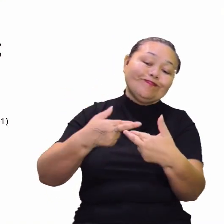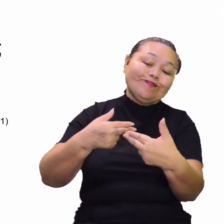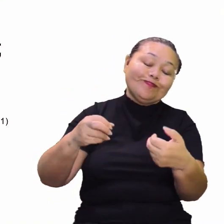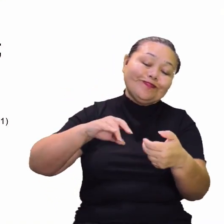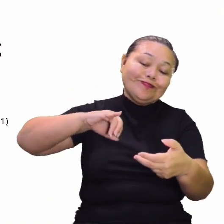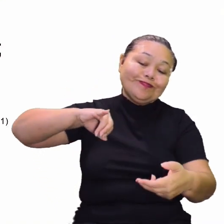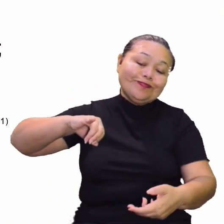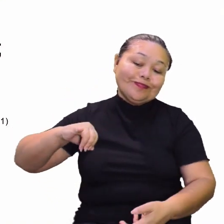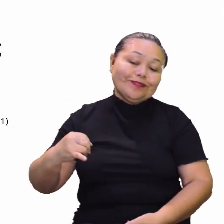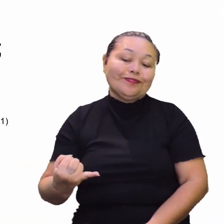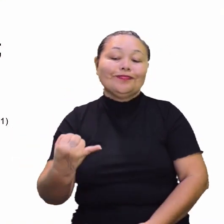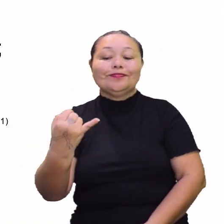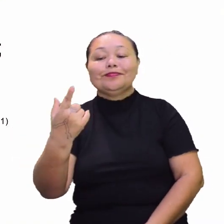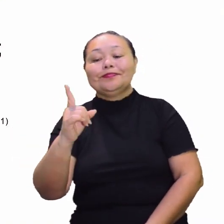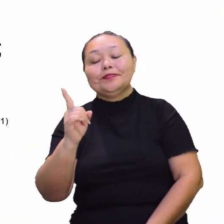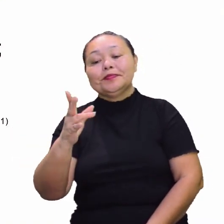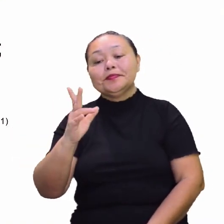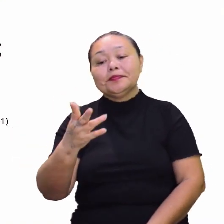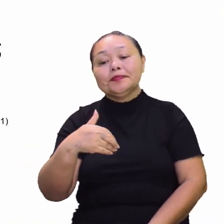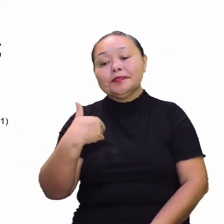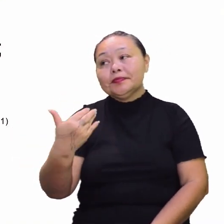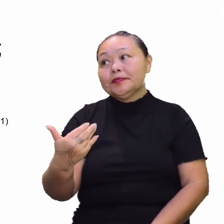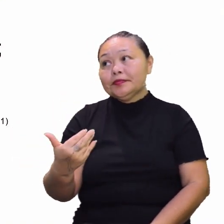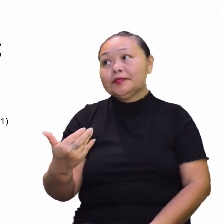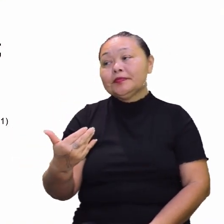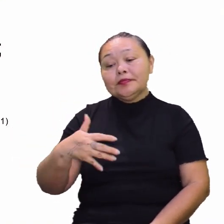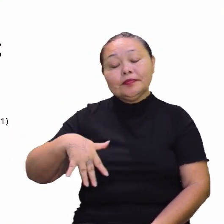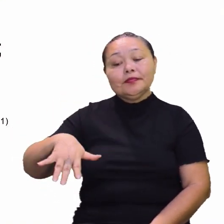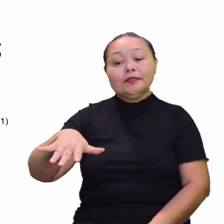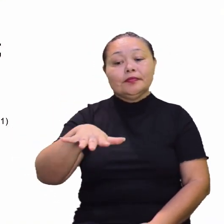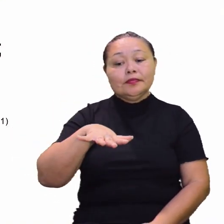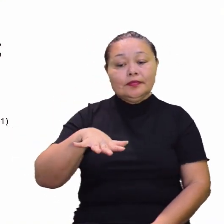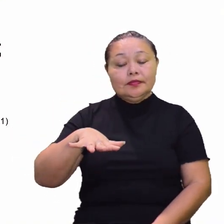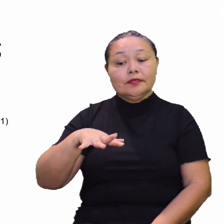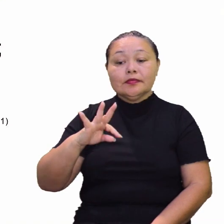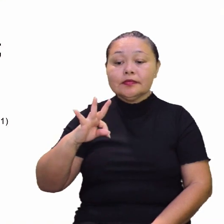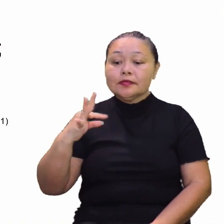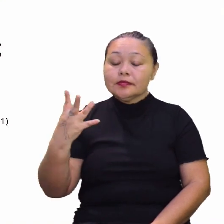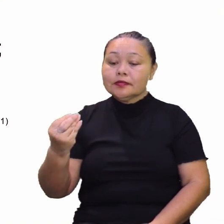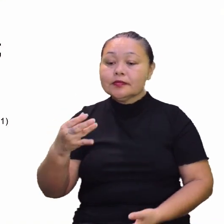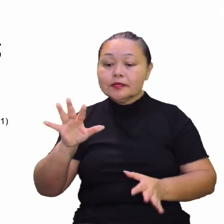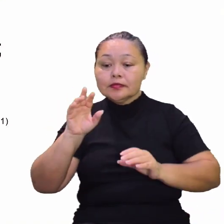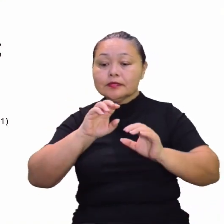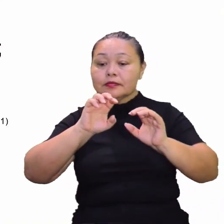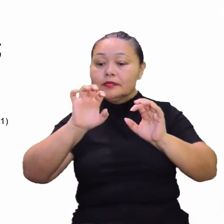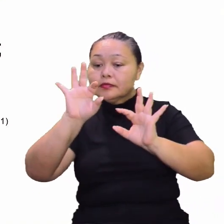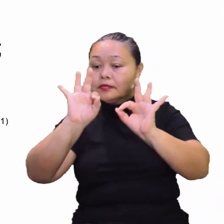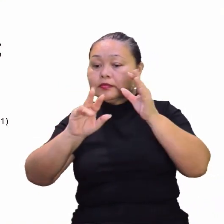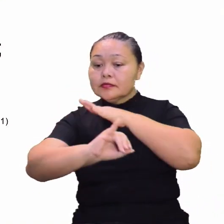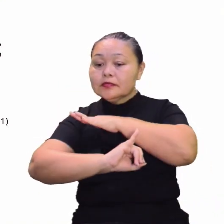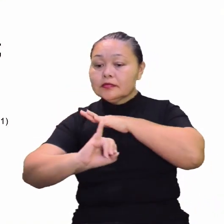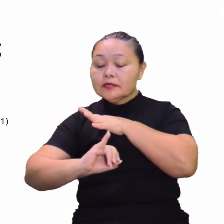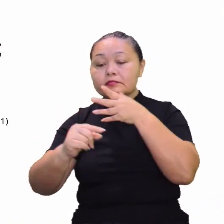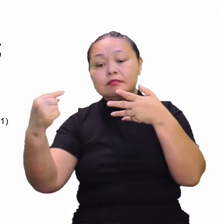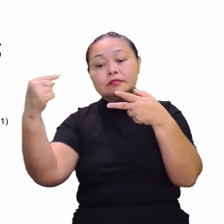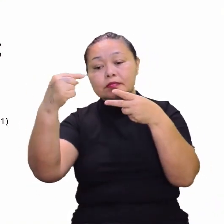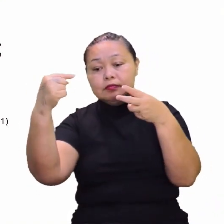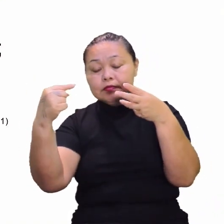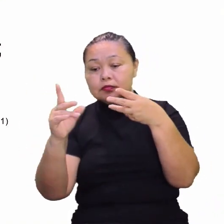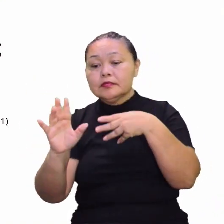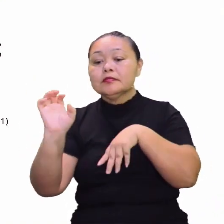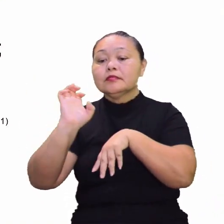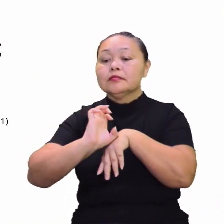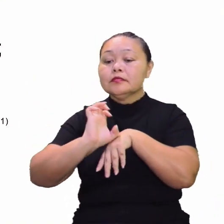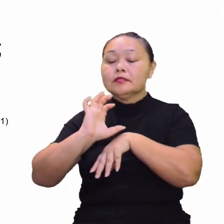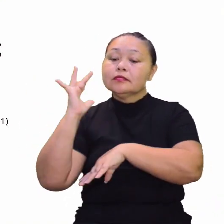aproveitados, Rogério. Menos de 1/4 de ser aproveitado, de toda essa estrutura que a gente tem, desses elementos no